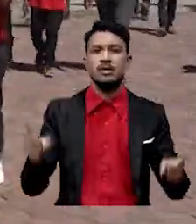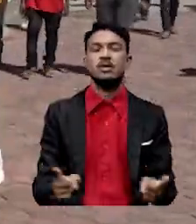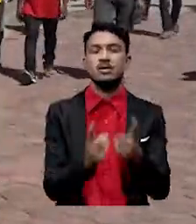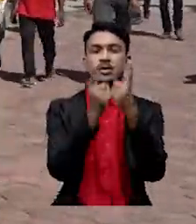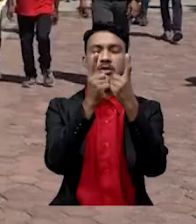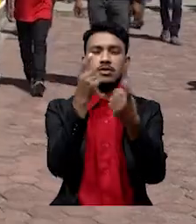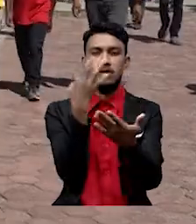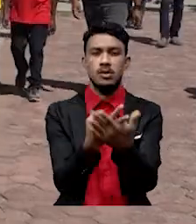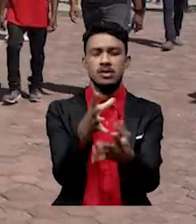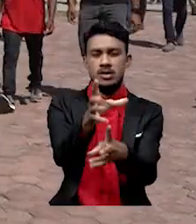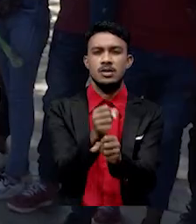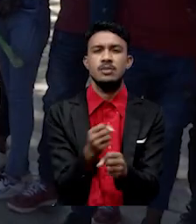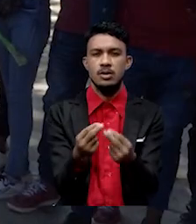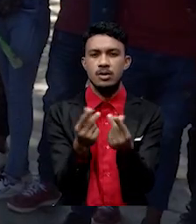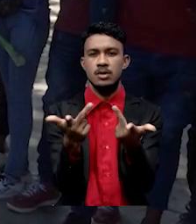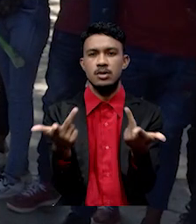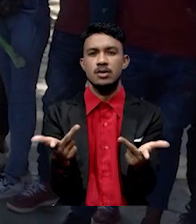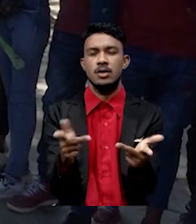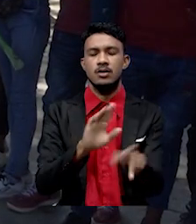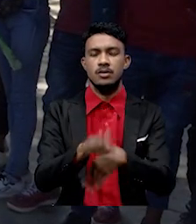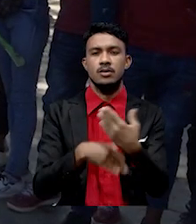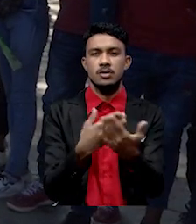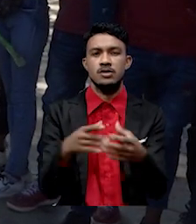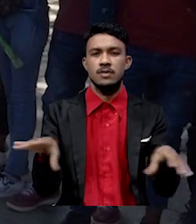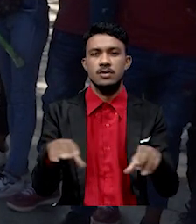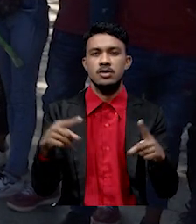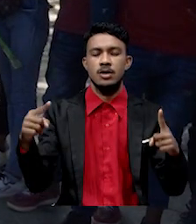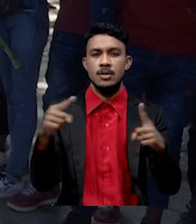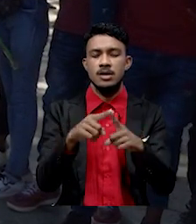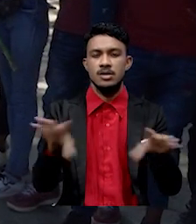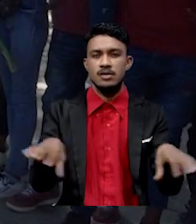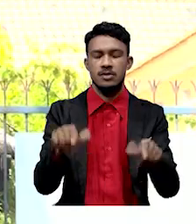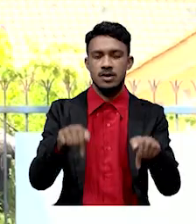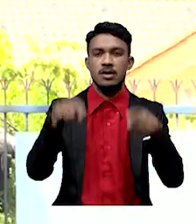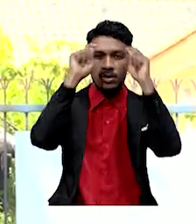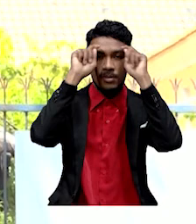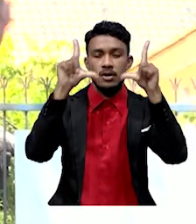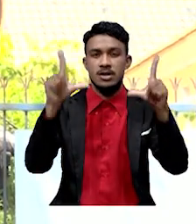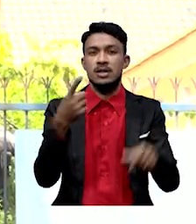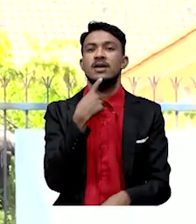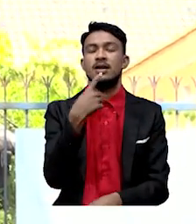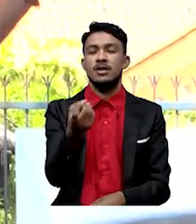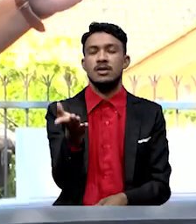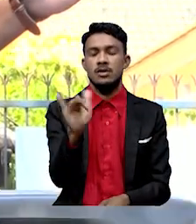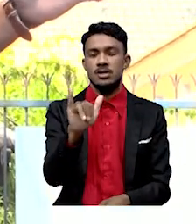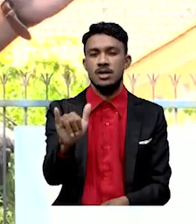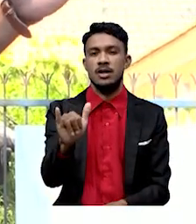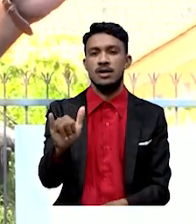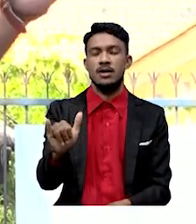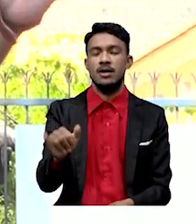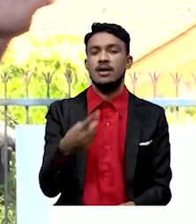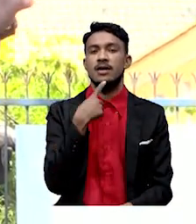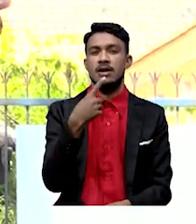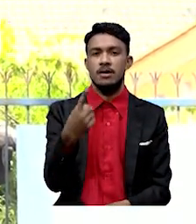mínimo, autoridade competente sira nebe serviço, ba assunto trabalhador e Timor-Leste declara, o si sira ne parte, submete